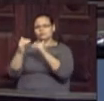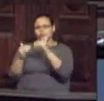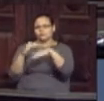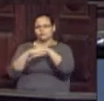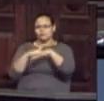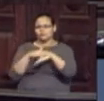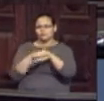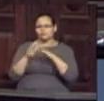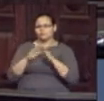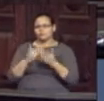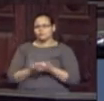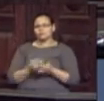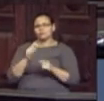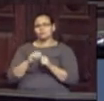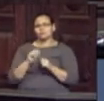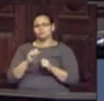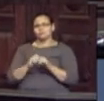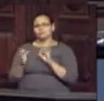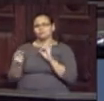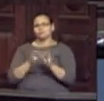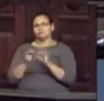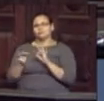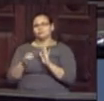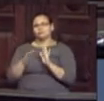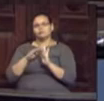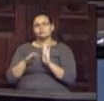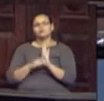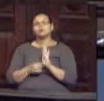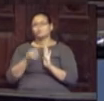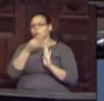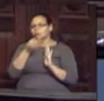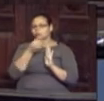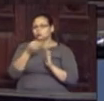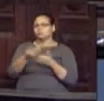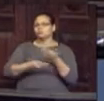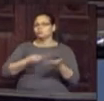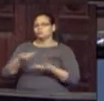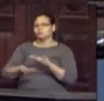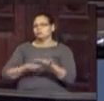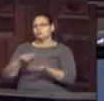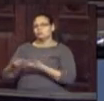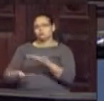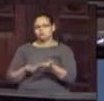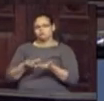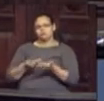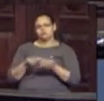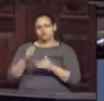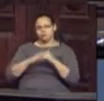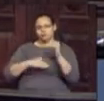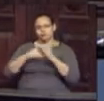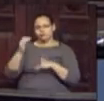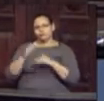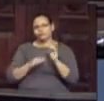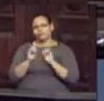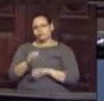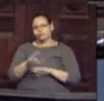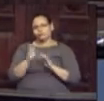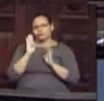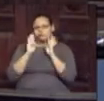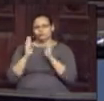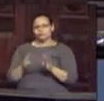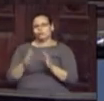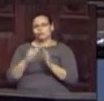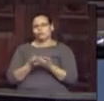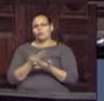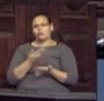com as escolas e refaça esse planejamento com a opinião, com a participação, com o protagonismo dos profissionais da educação, das direções das escolas